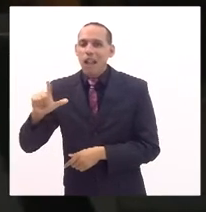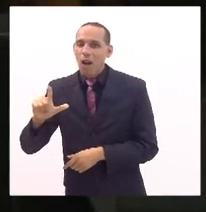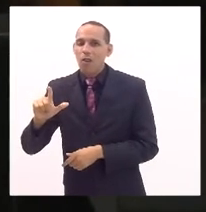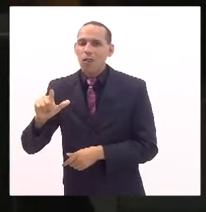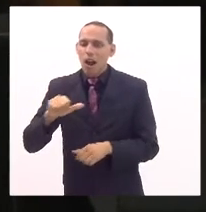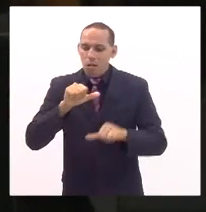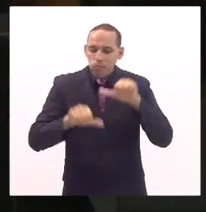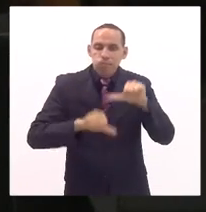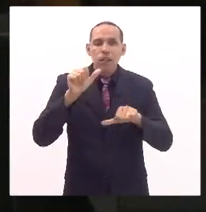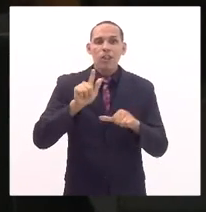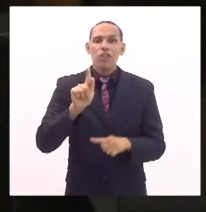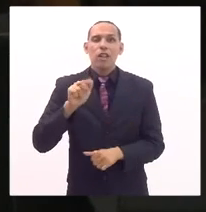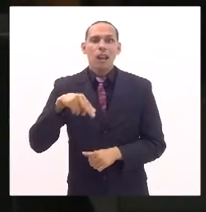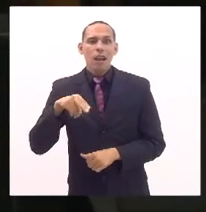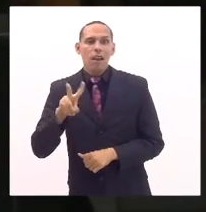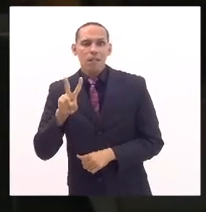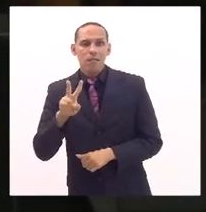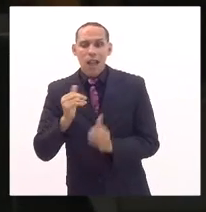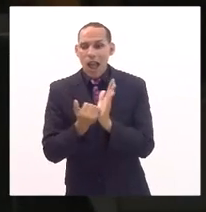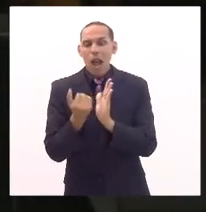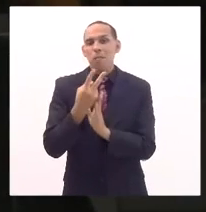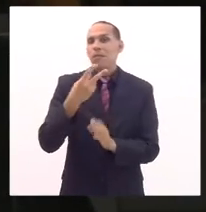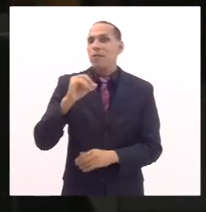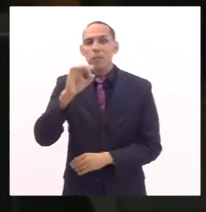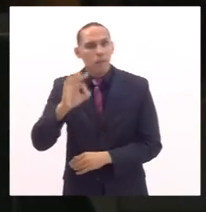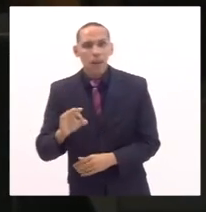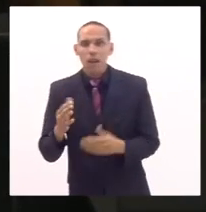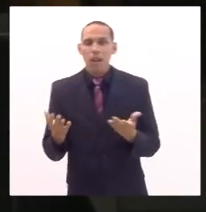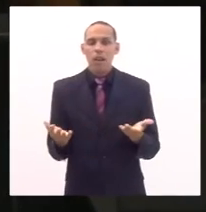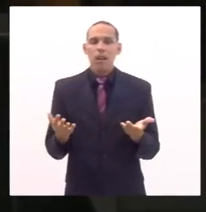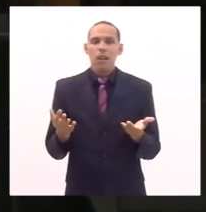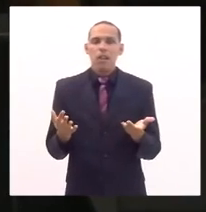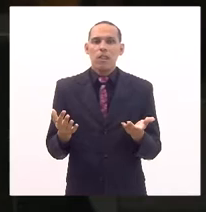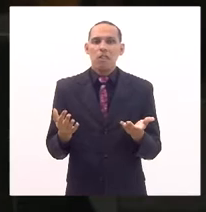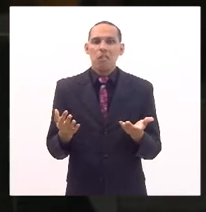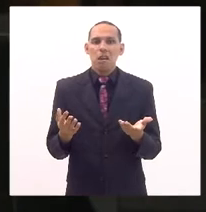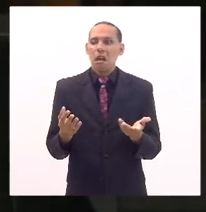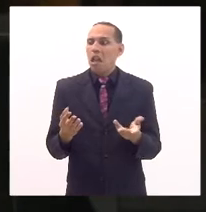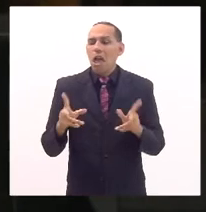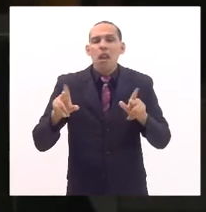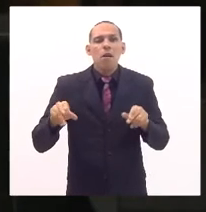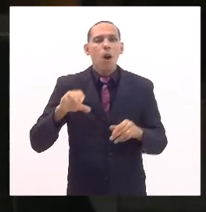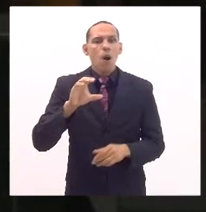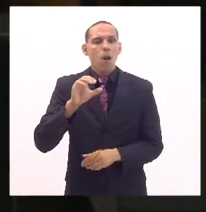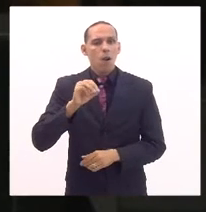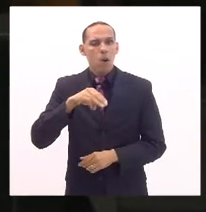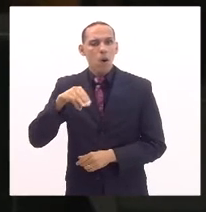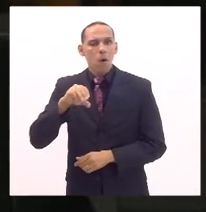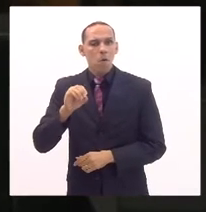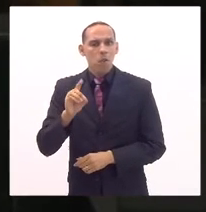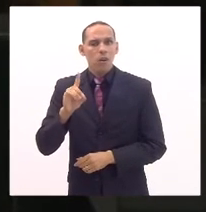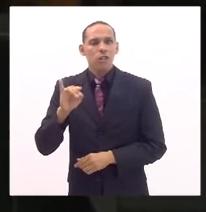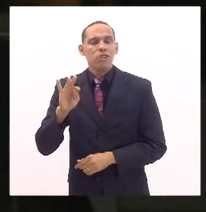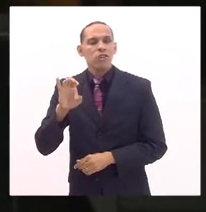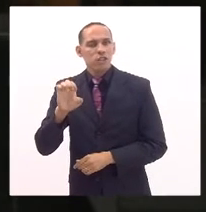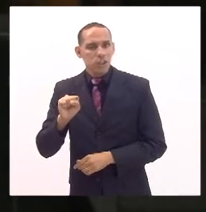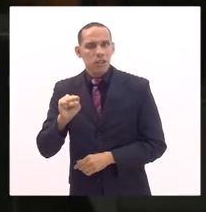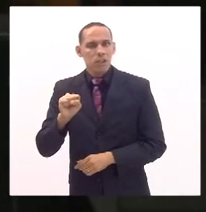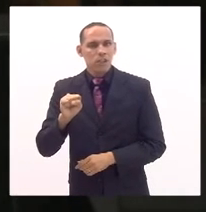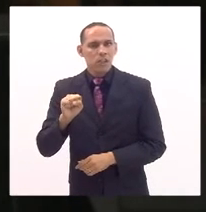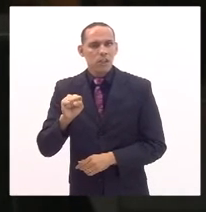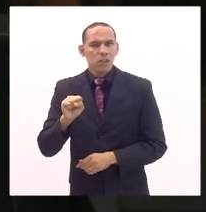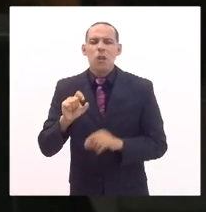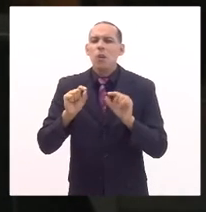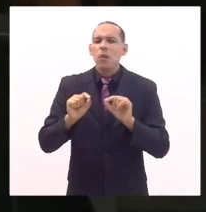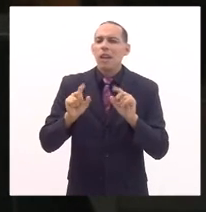surgiu o GNV foi arrastado em 20 pontos percentuais como fosse uma commodity isto é uma nós